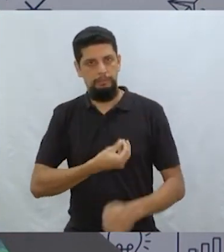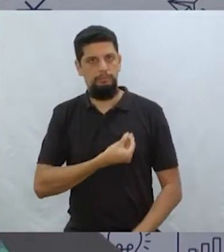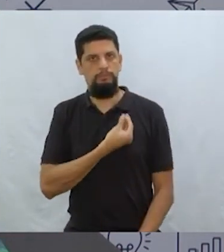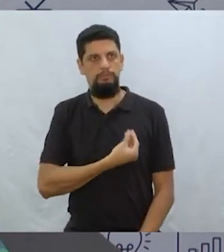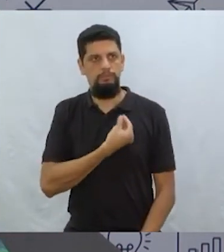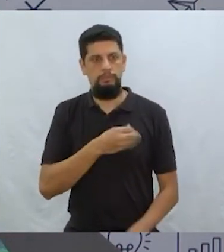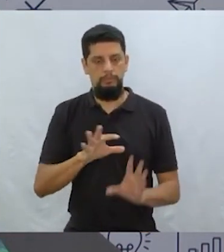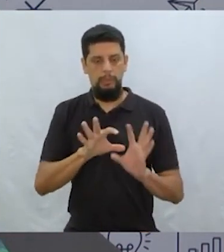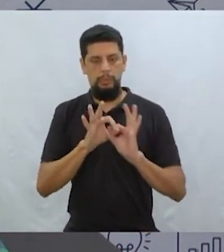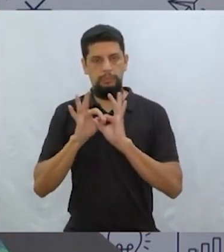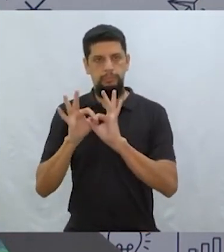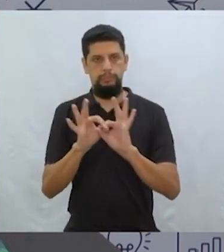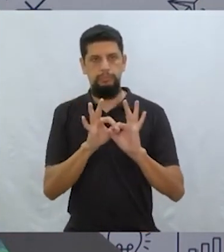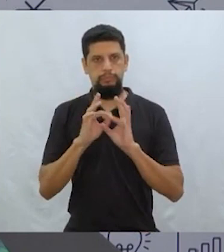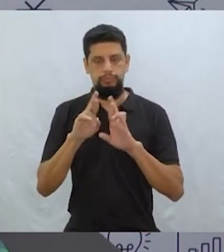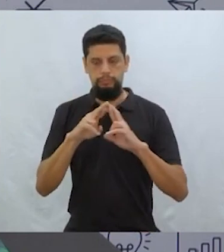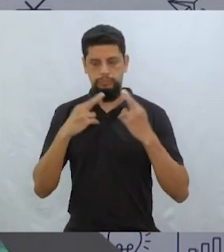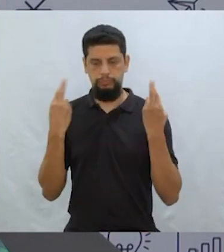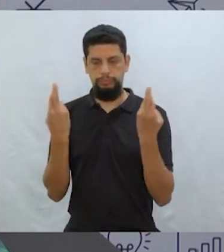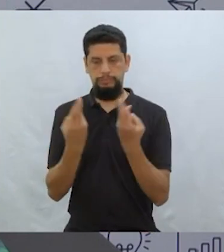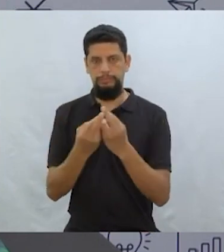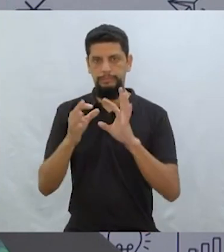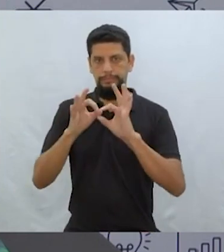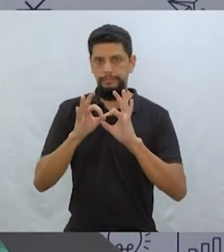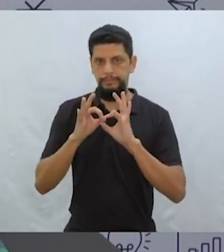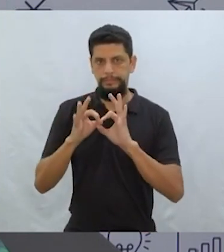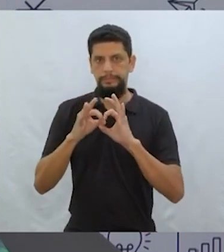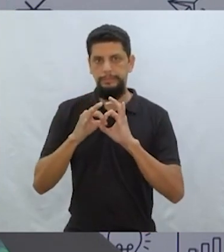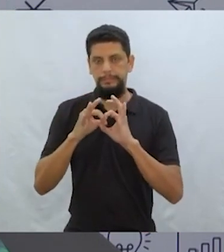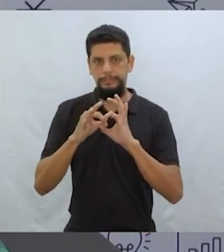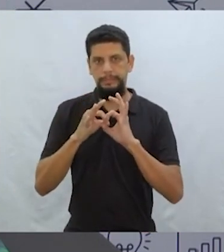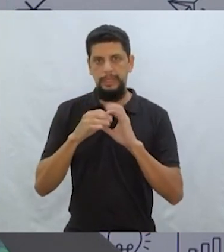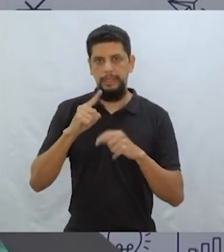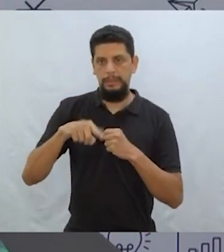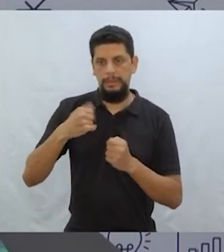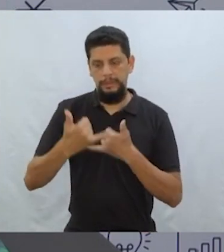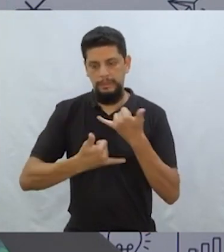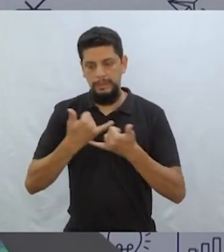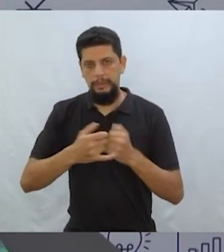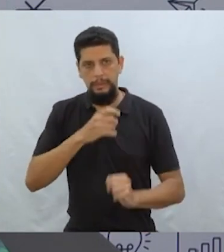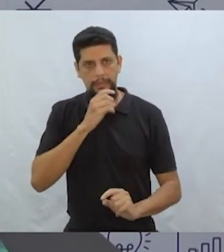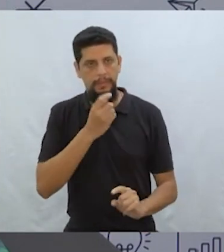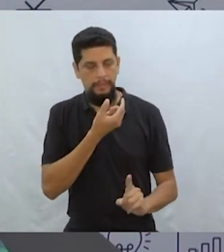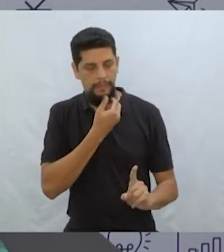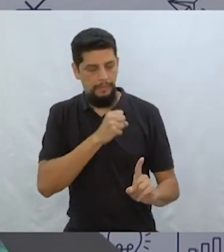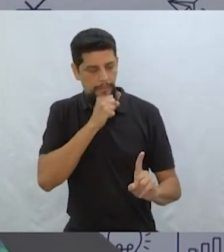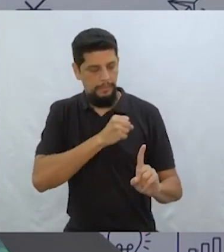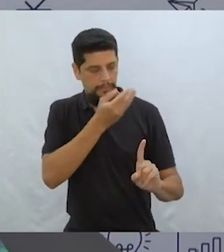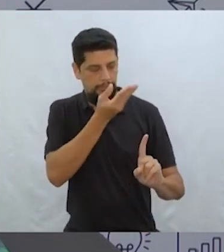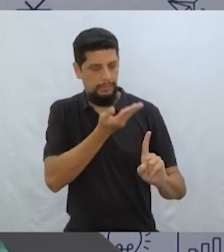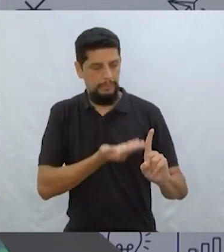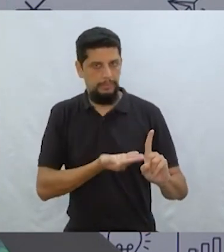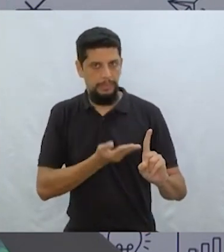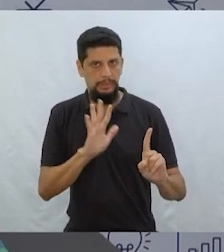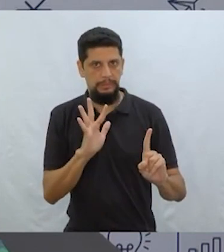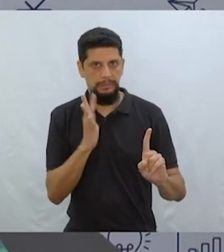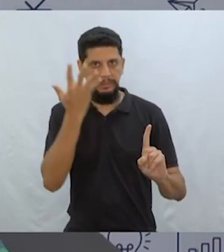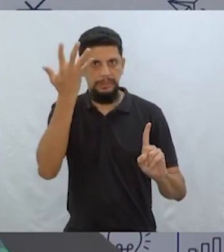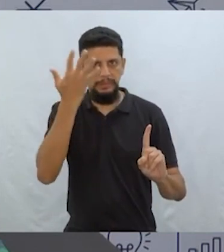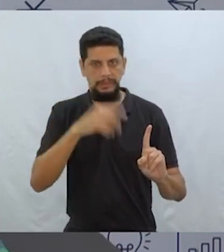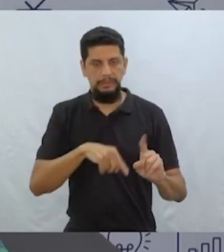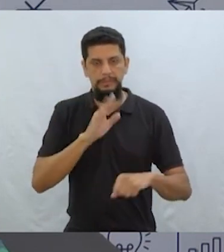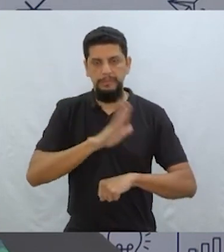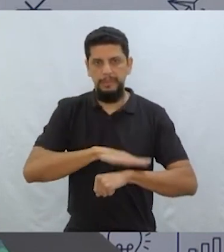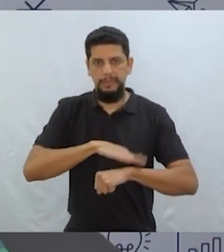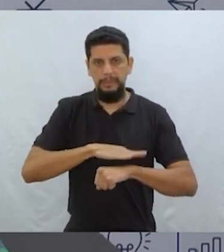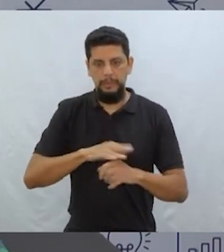estava reunida Ok família reunida depois a brincadeira com o avô né a brincadeira ali aconteceu